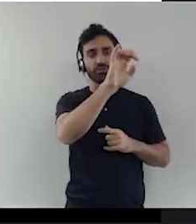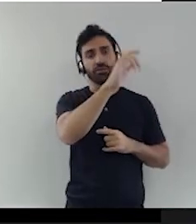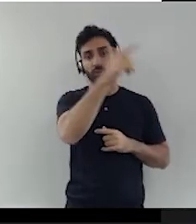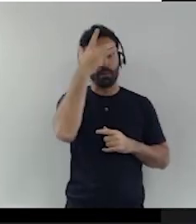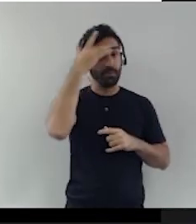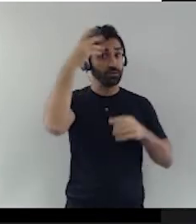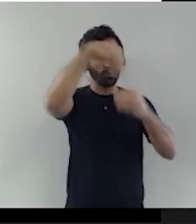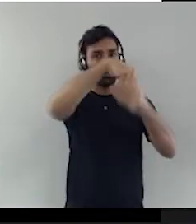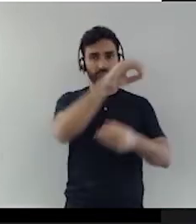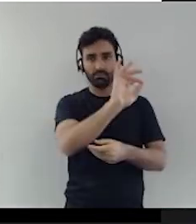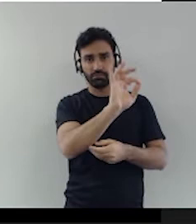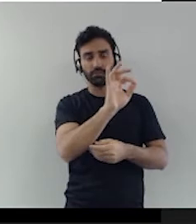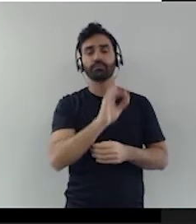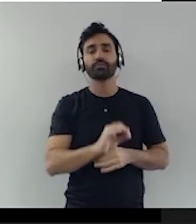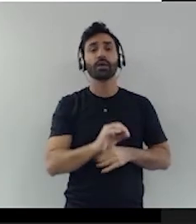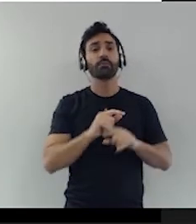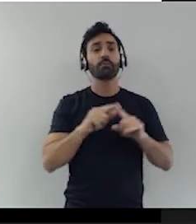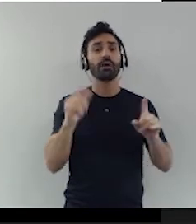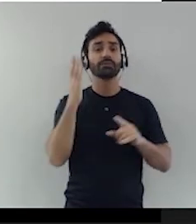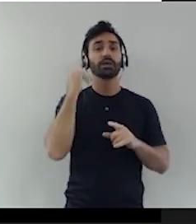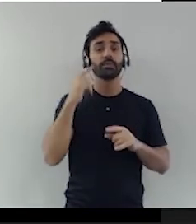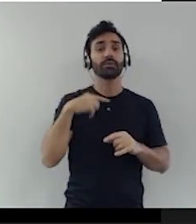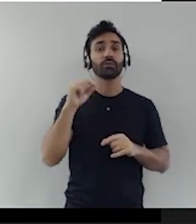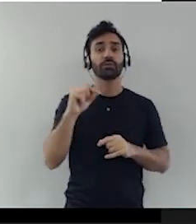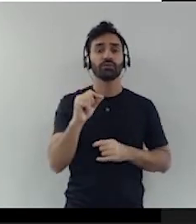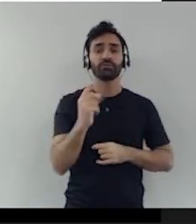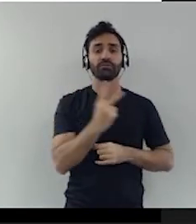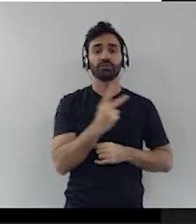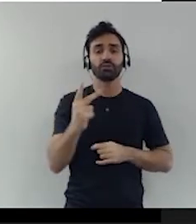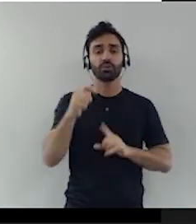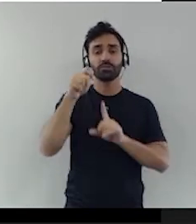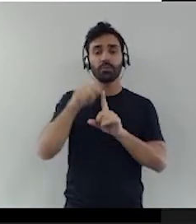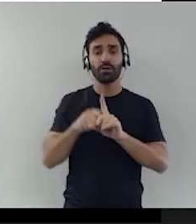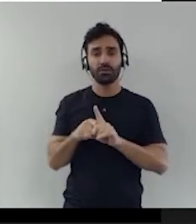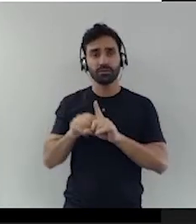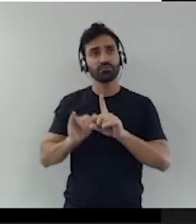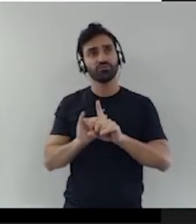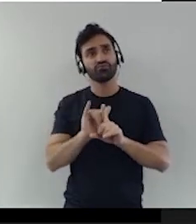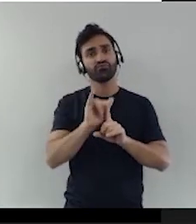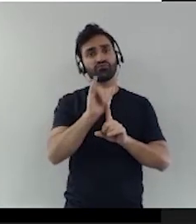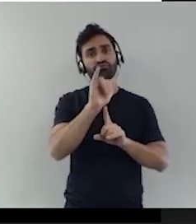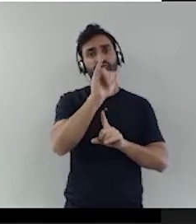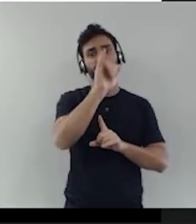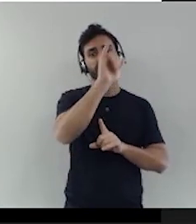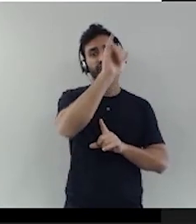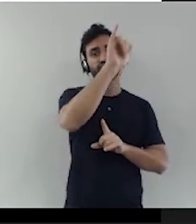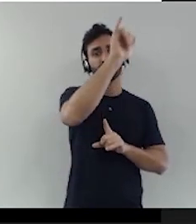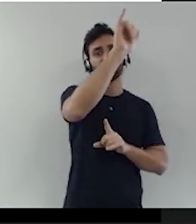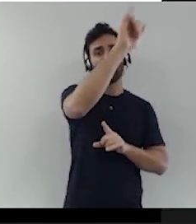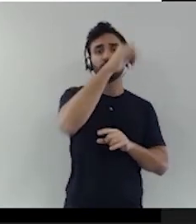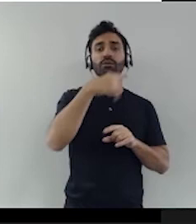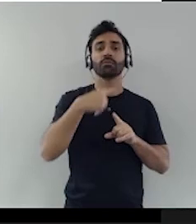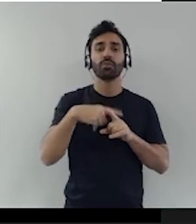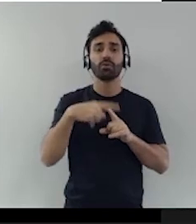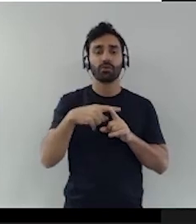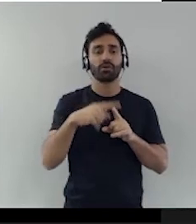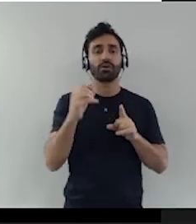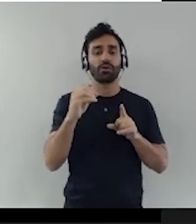qualquer um sabe, que existe uma janela de 22 meses para mandar naves a Marte, por conta do alinhamento dos planetas. E sempre